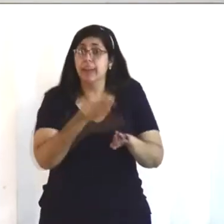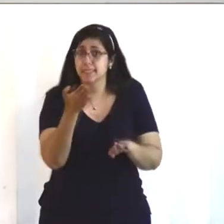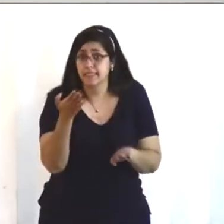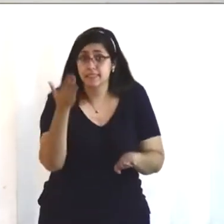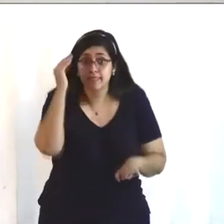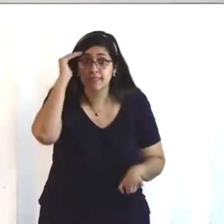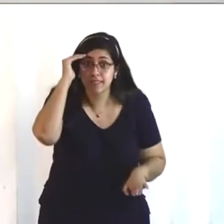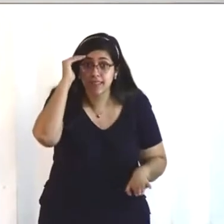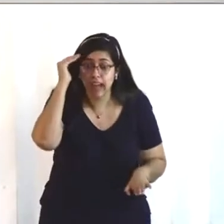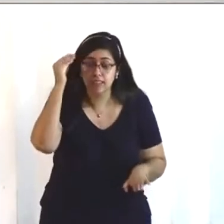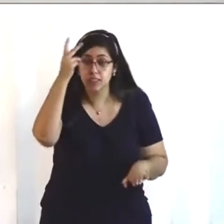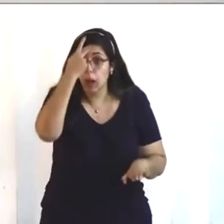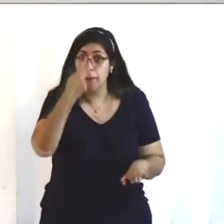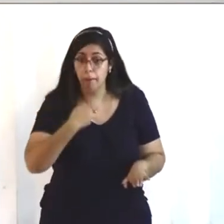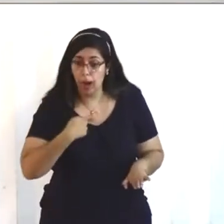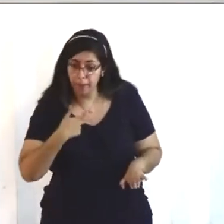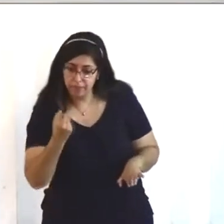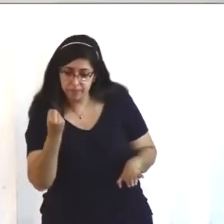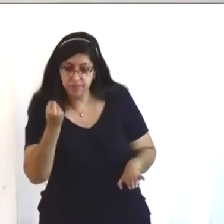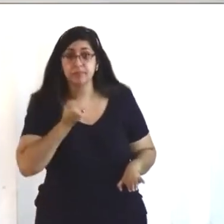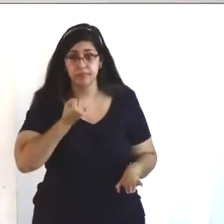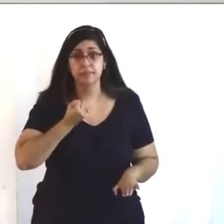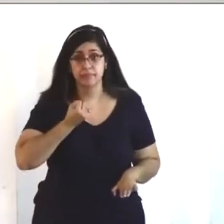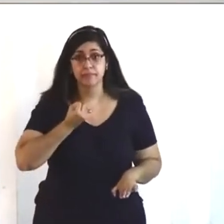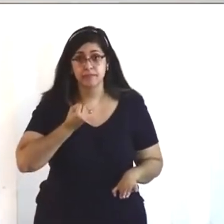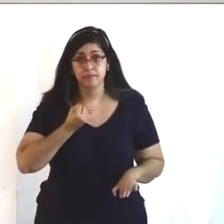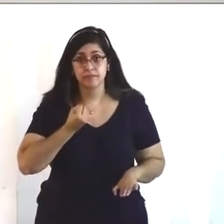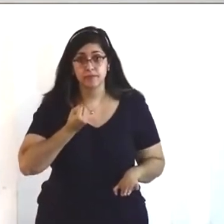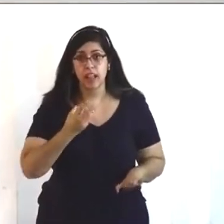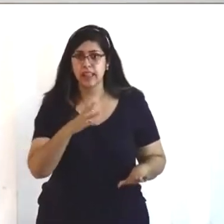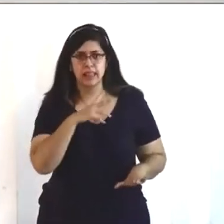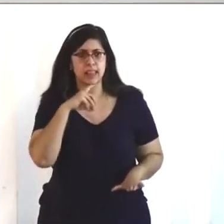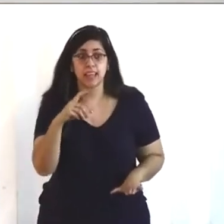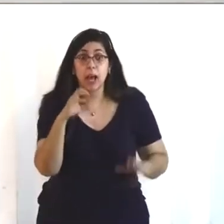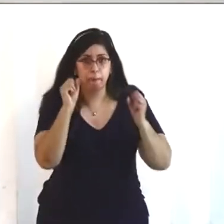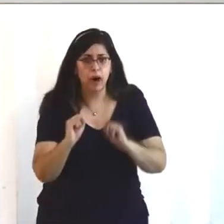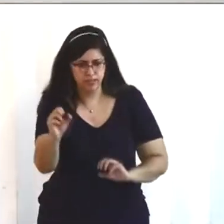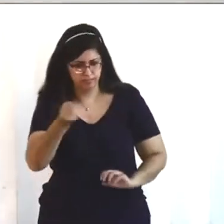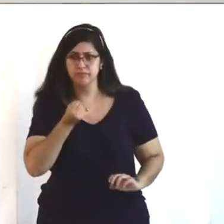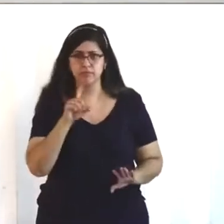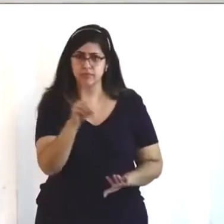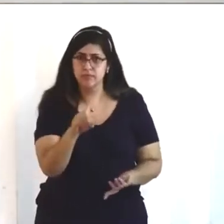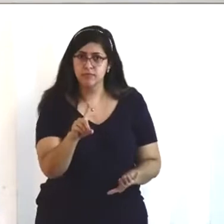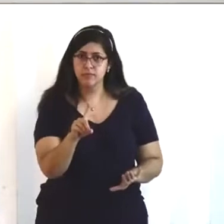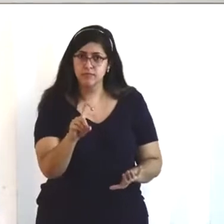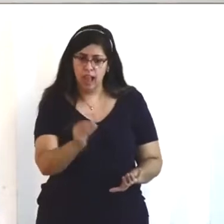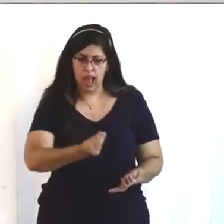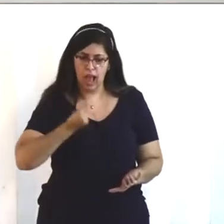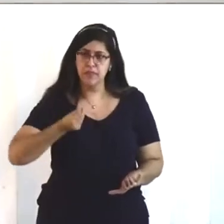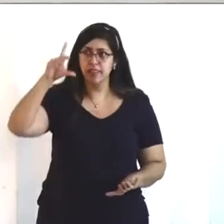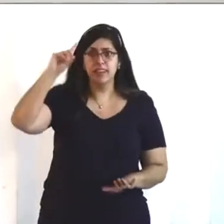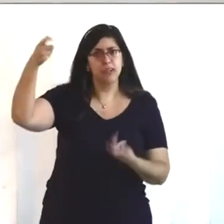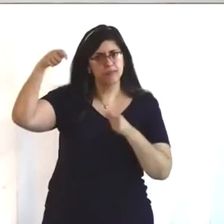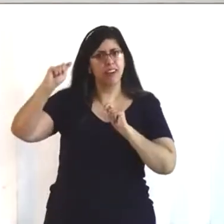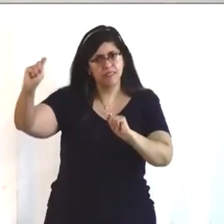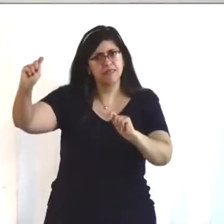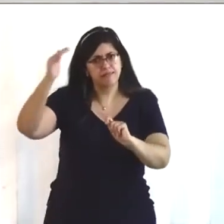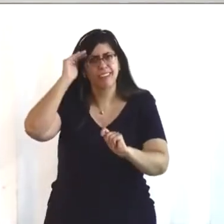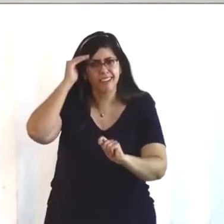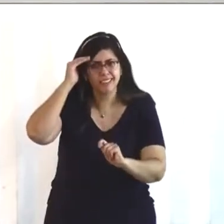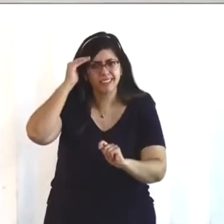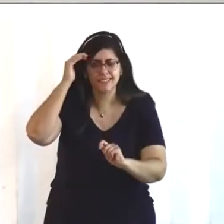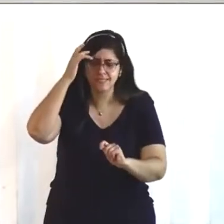um atentar contra a sua própria vida. Não é um direito ninguém tirar a sua própria vida, porque a vida veio de Deus.